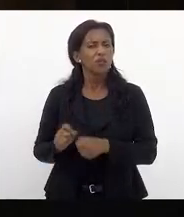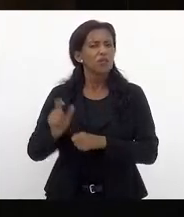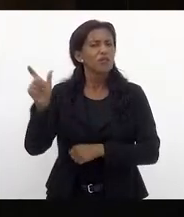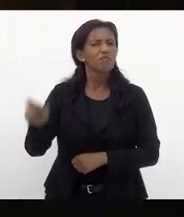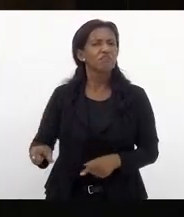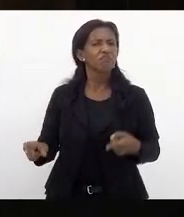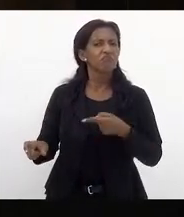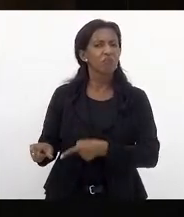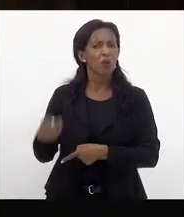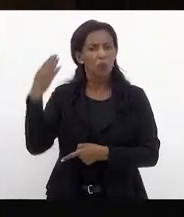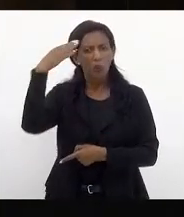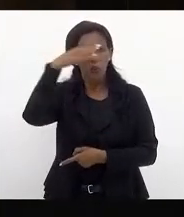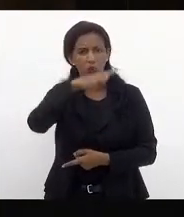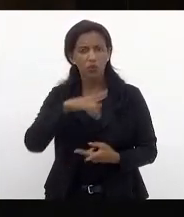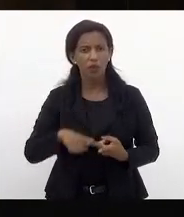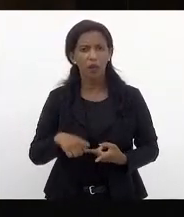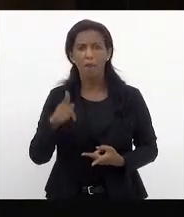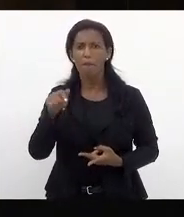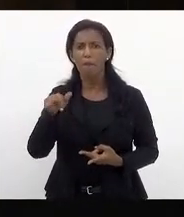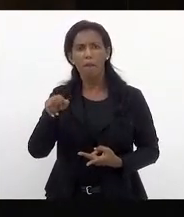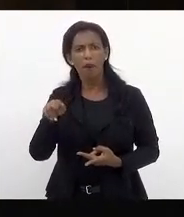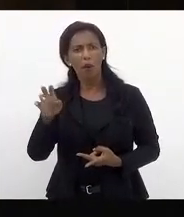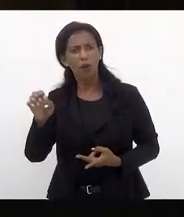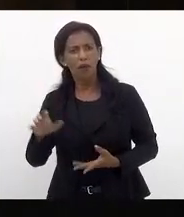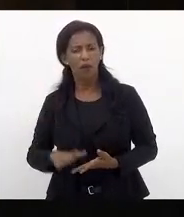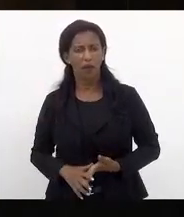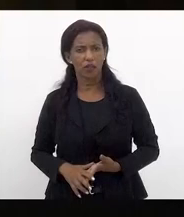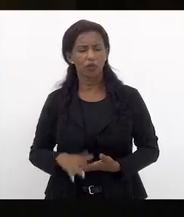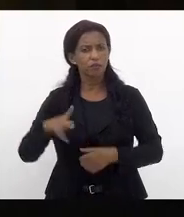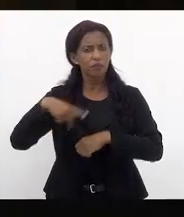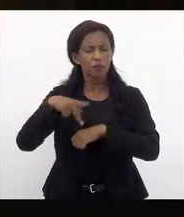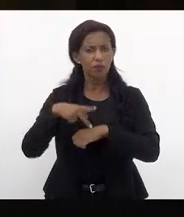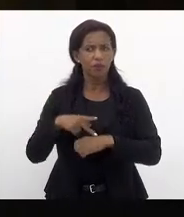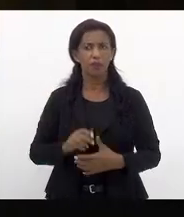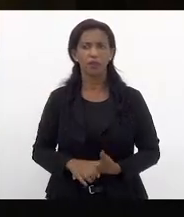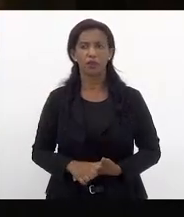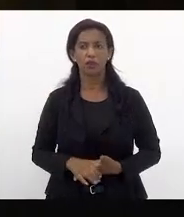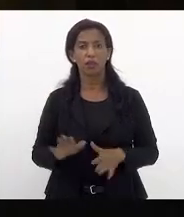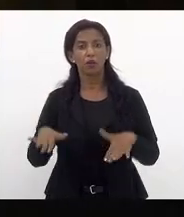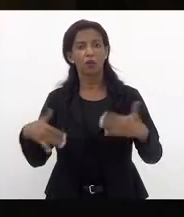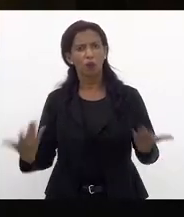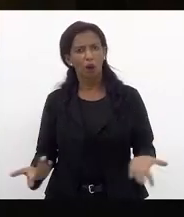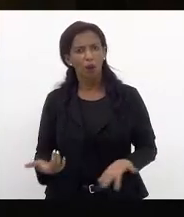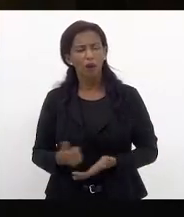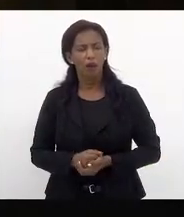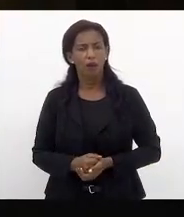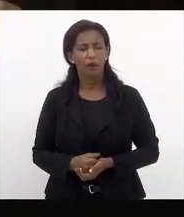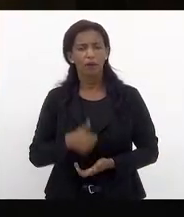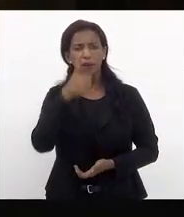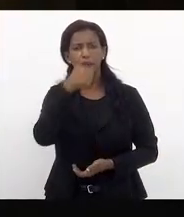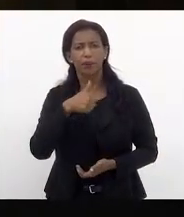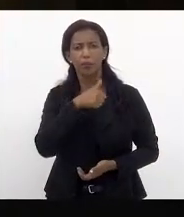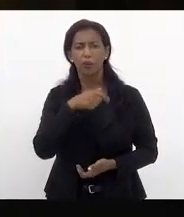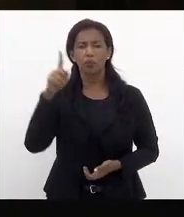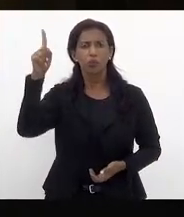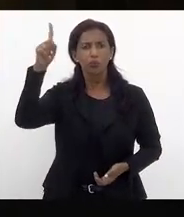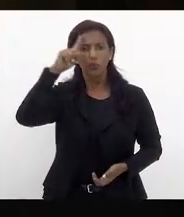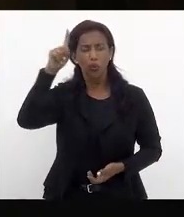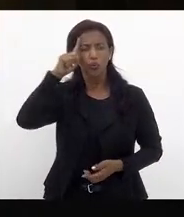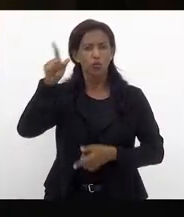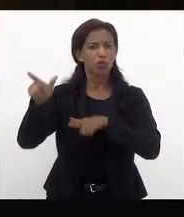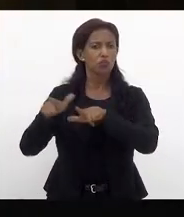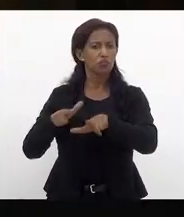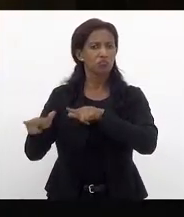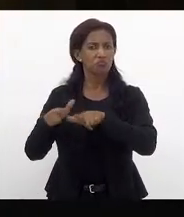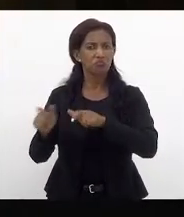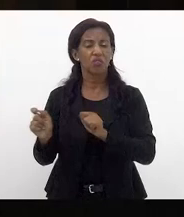Castro, Bolsonaro, Paulo Guedes por esse país? Qual é o sacrifício? Porque todo dia os trabalhadores desse